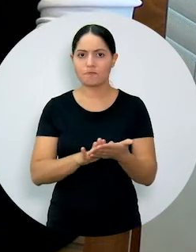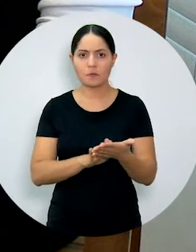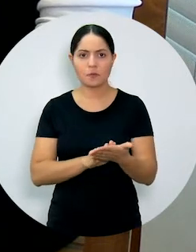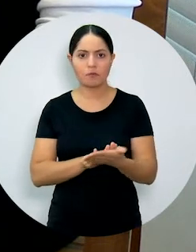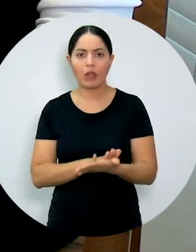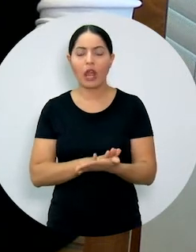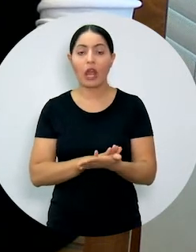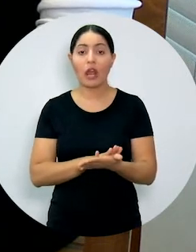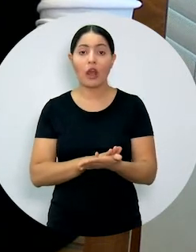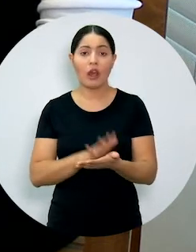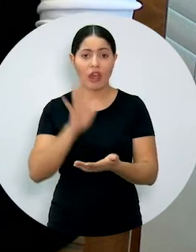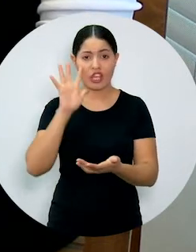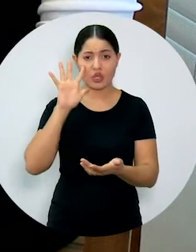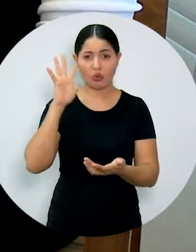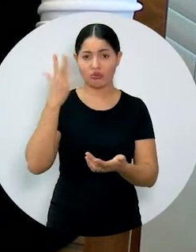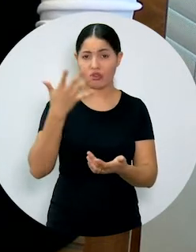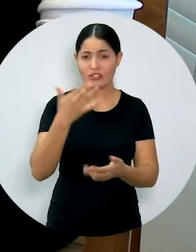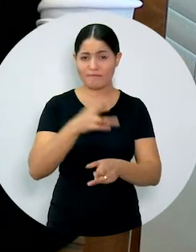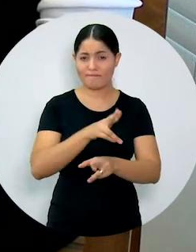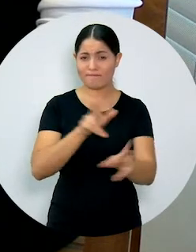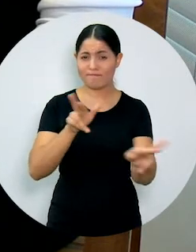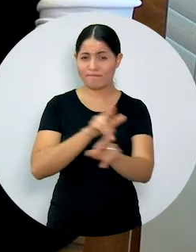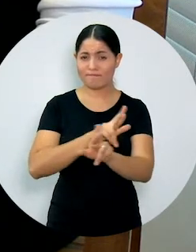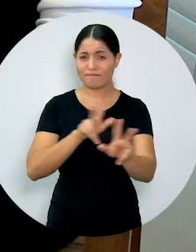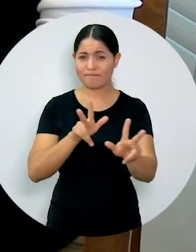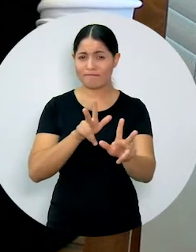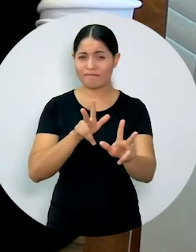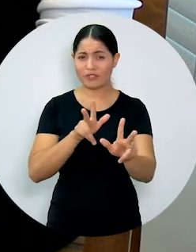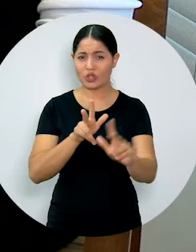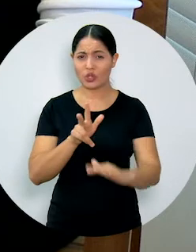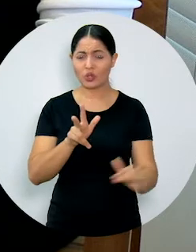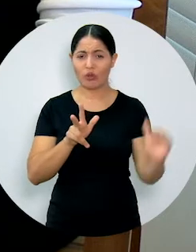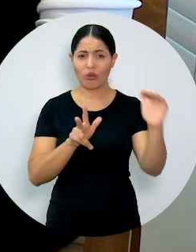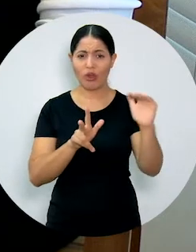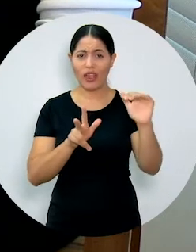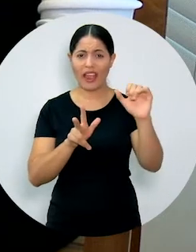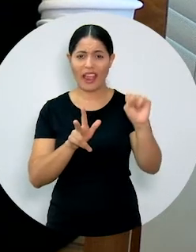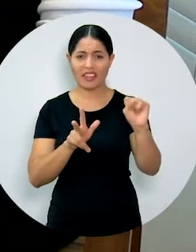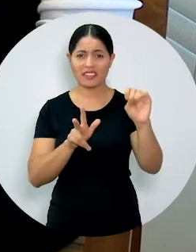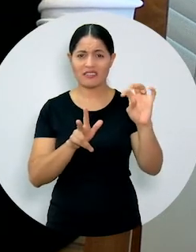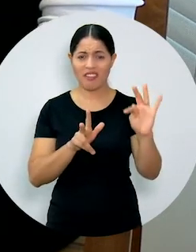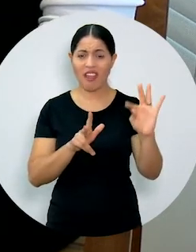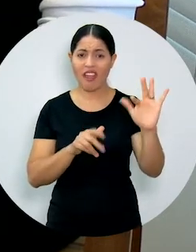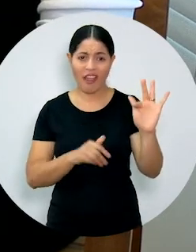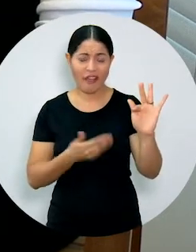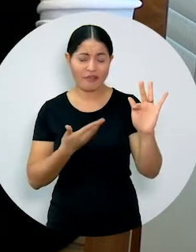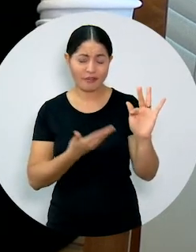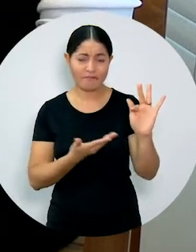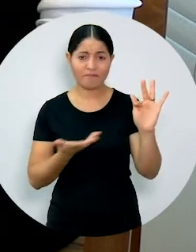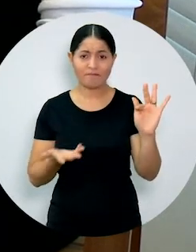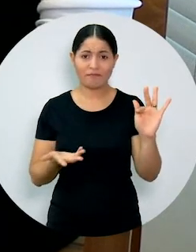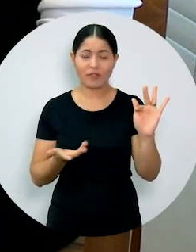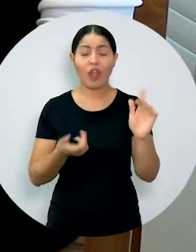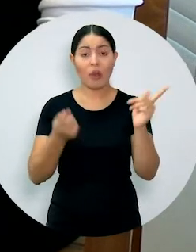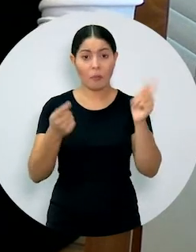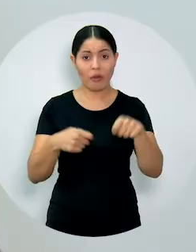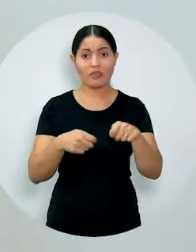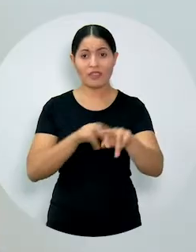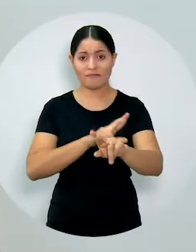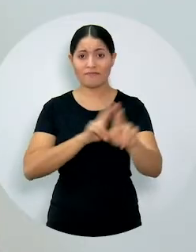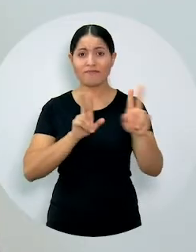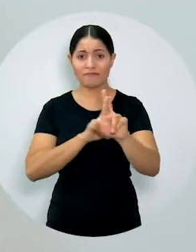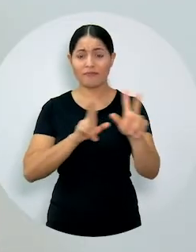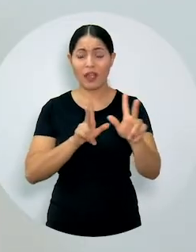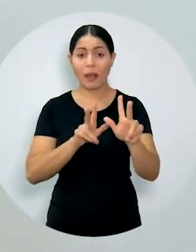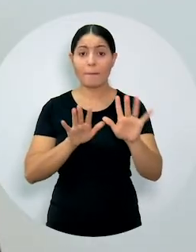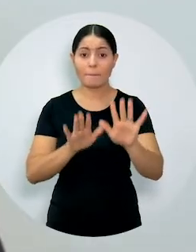questões, decisões diversas, né, da nossa Suprema Corte. Eu não estou dizendo que as decisões não possam ser diversas, tanto